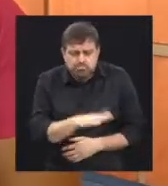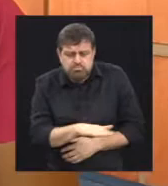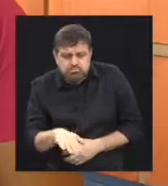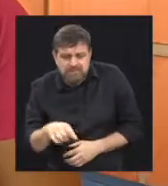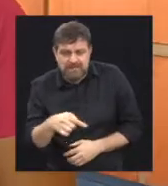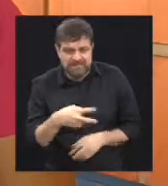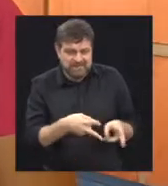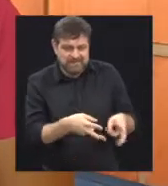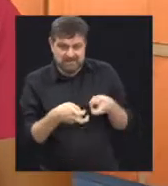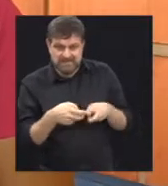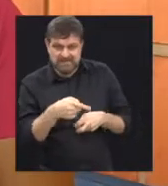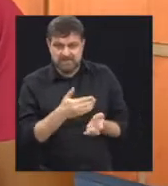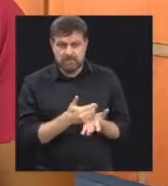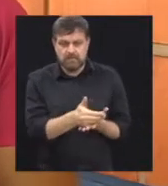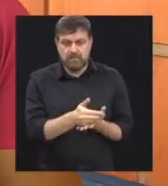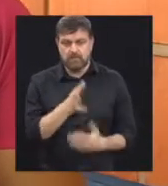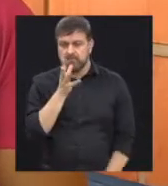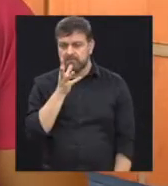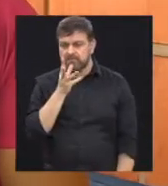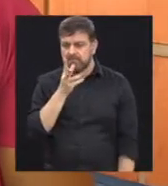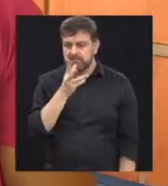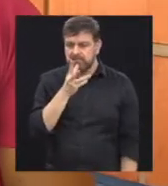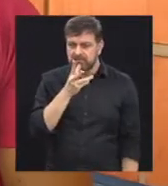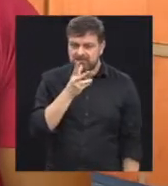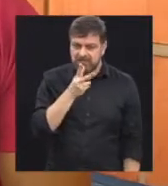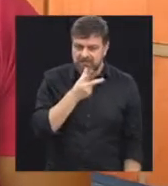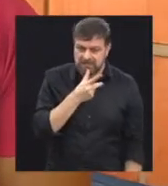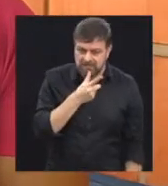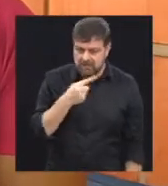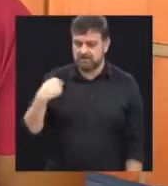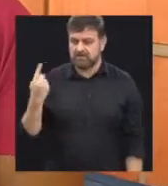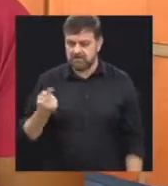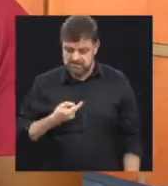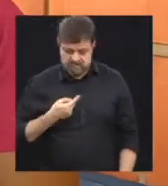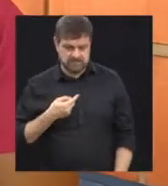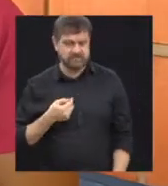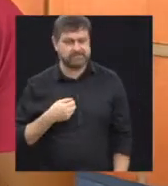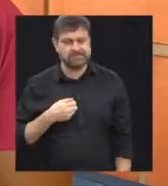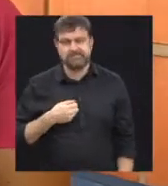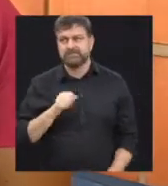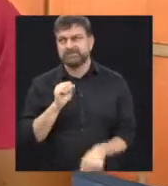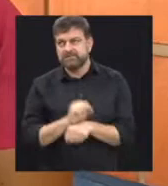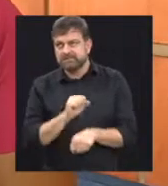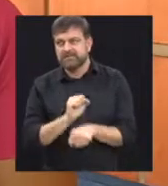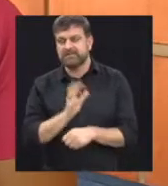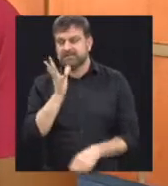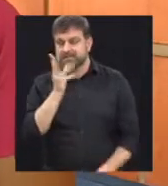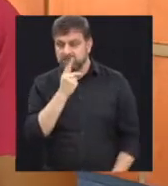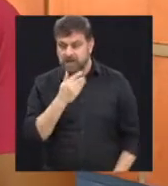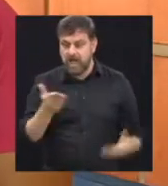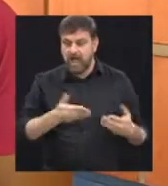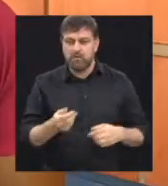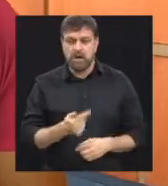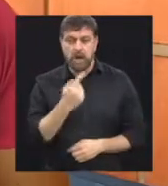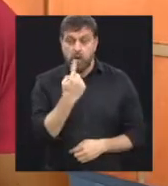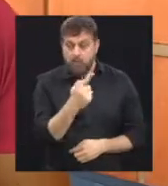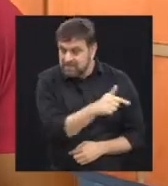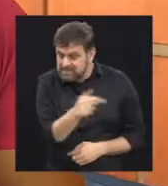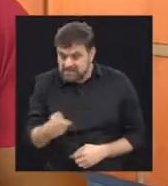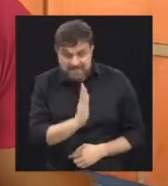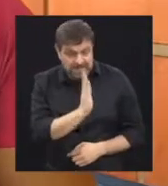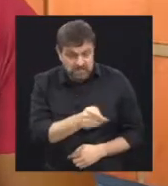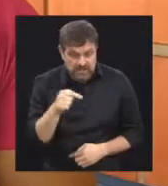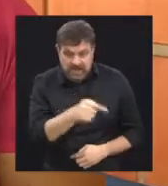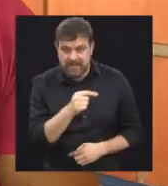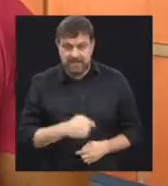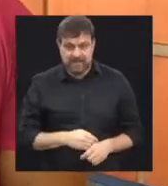que eu percebi, no começo eles demoravam mais para se servir. A gente era os últimos a saírem do refeitório. Só que agora vai fazer mais ou menos uma semana